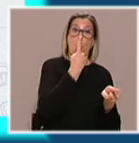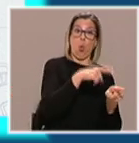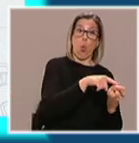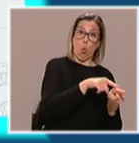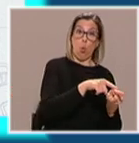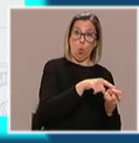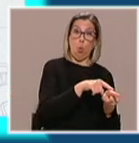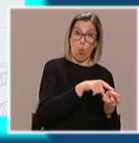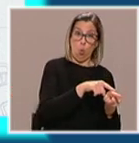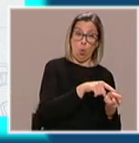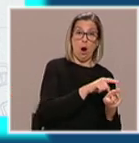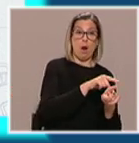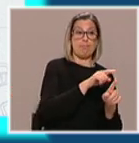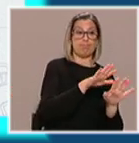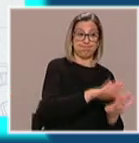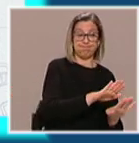à inibição do outro.